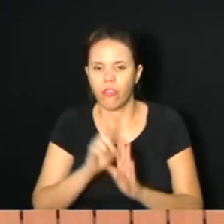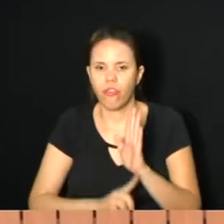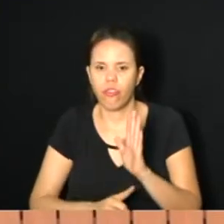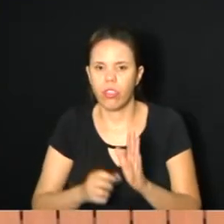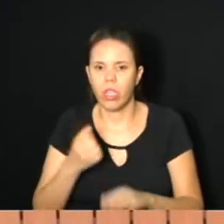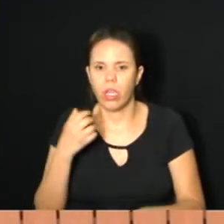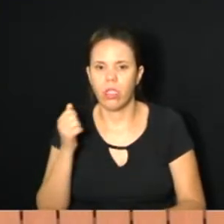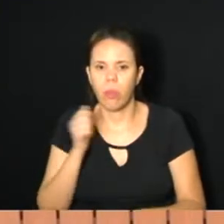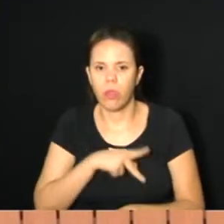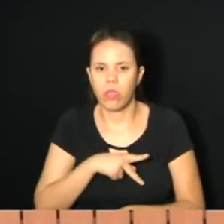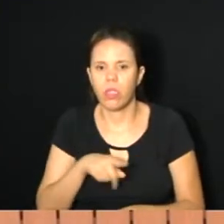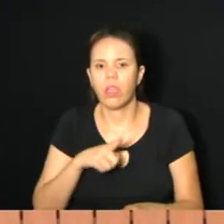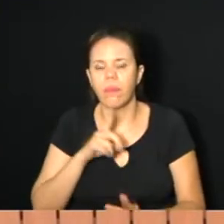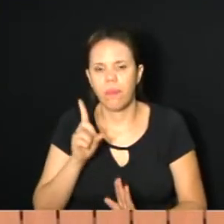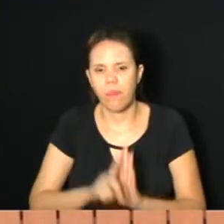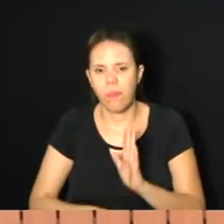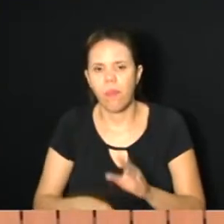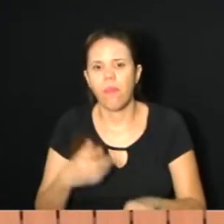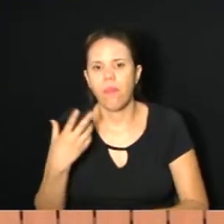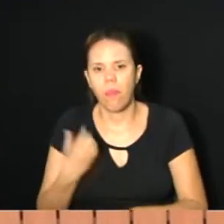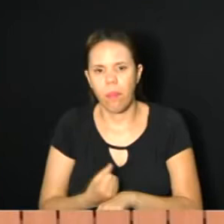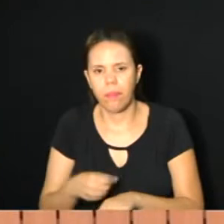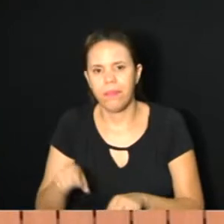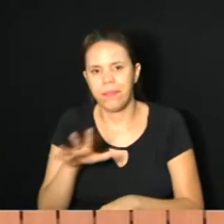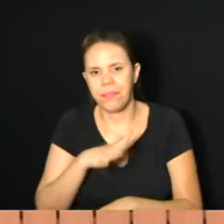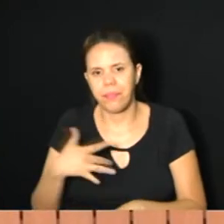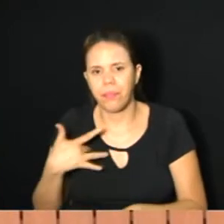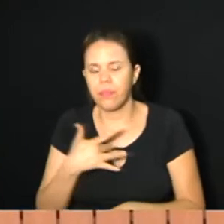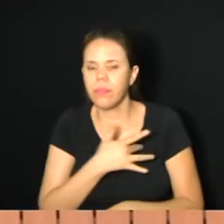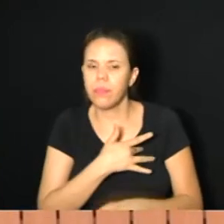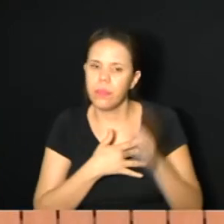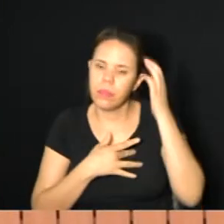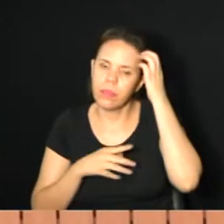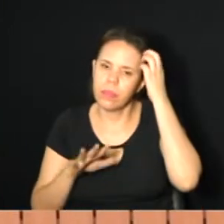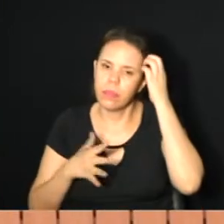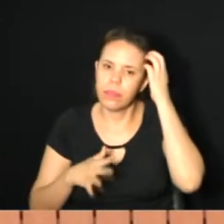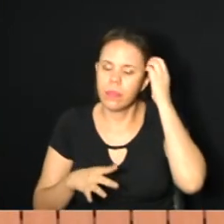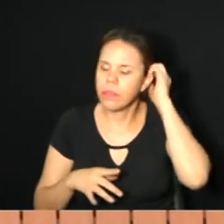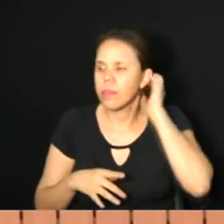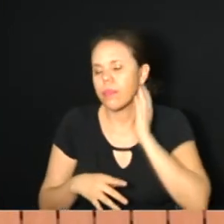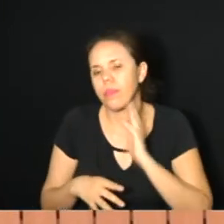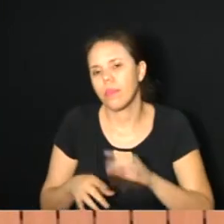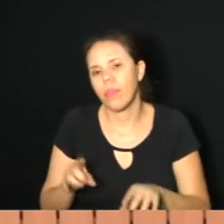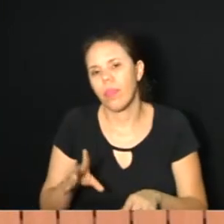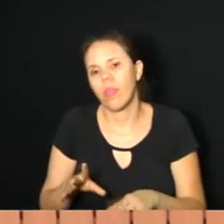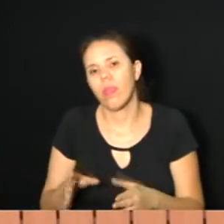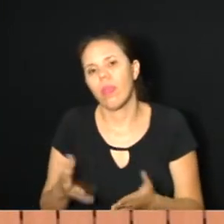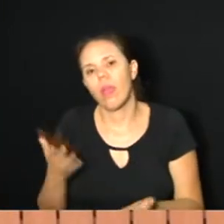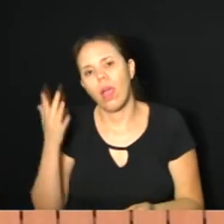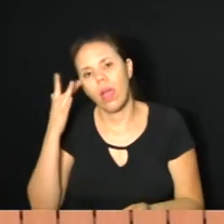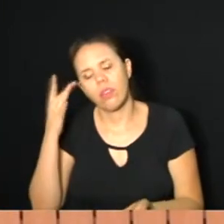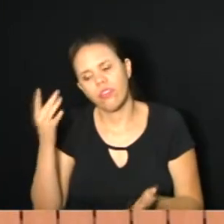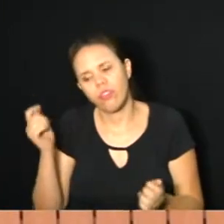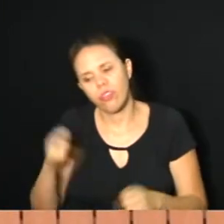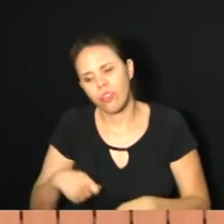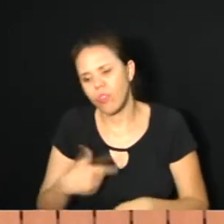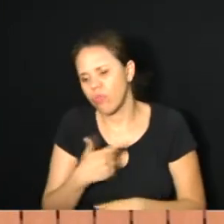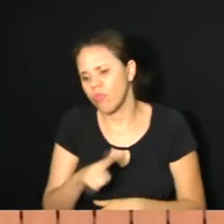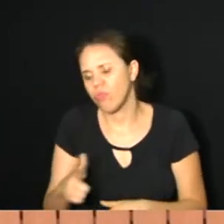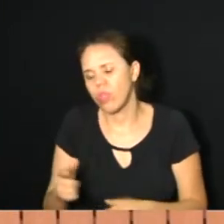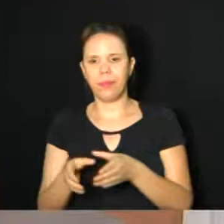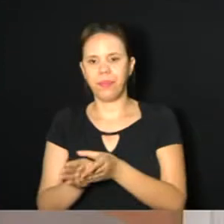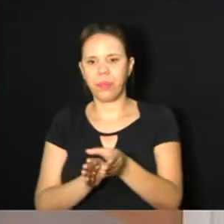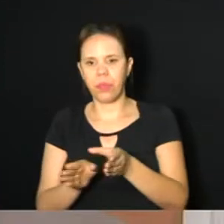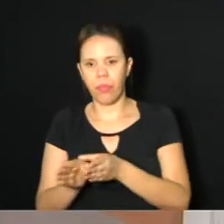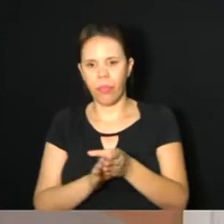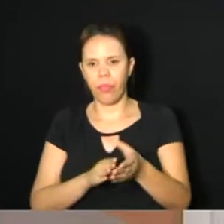resultado 32 obstruído e na área de saúde porque às vezes como muita coisa mas ele se acha impotente de até